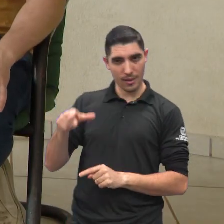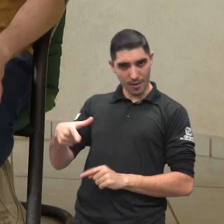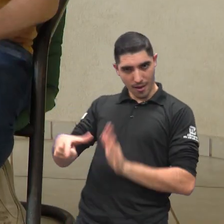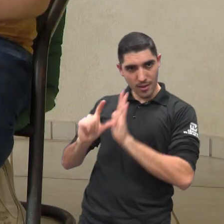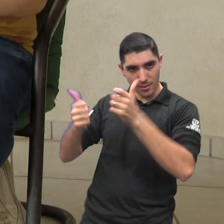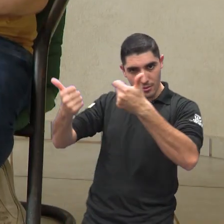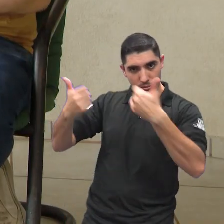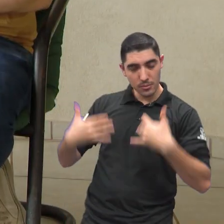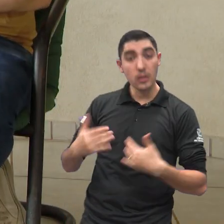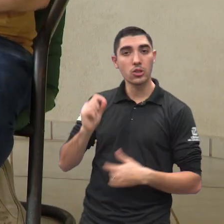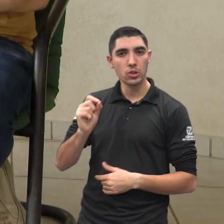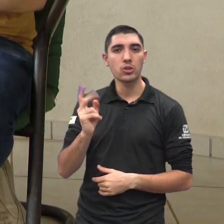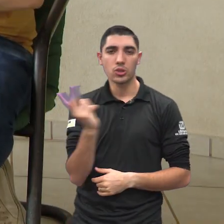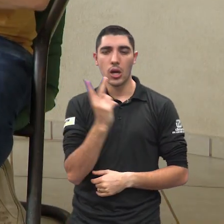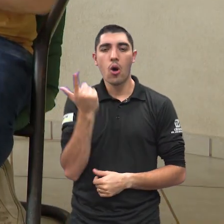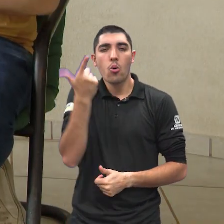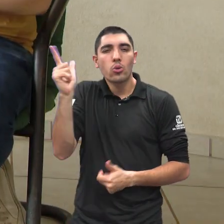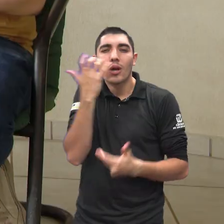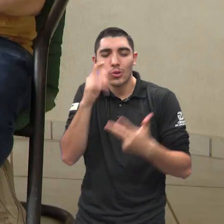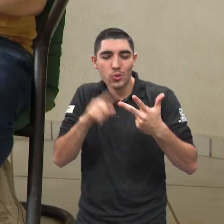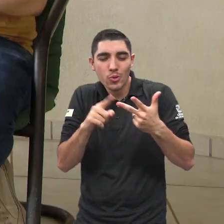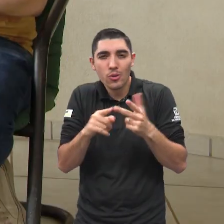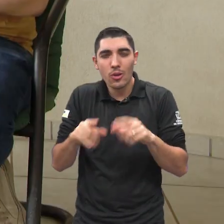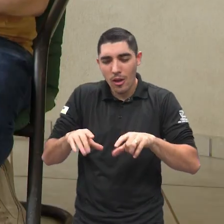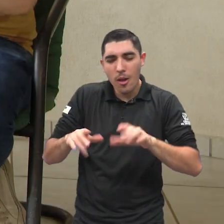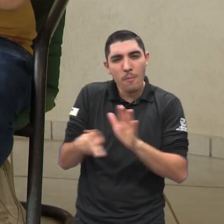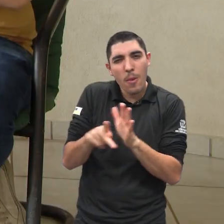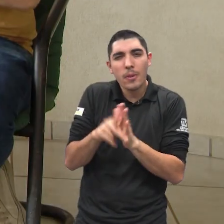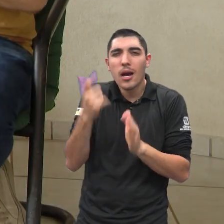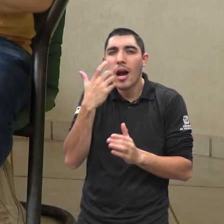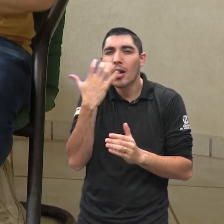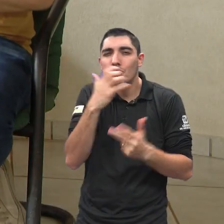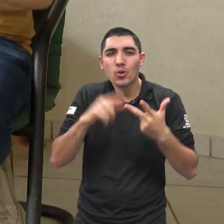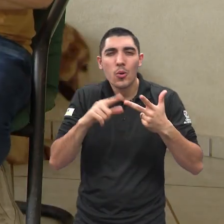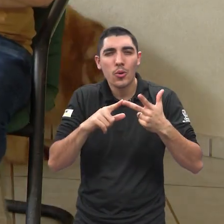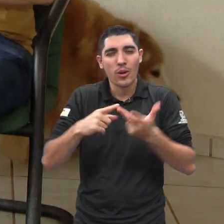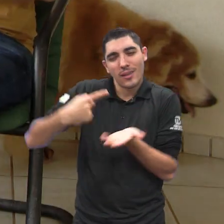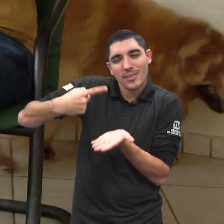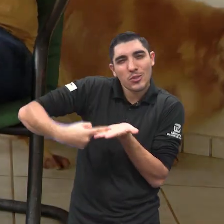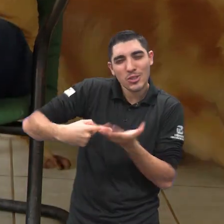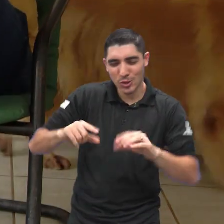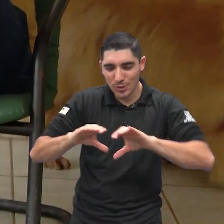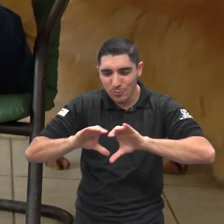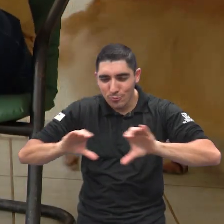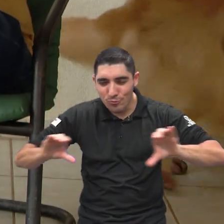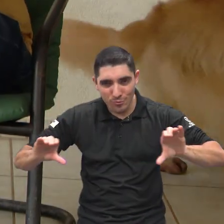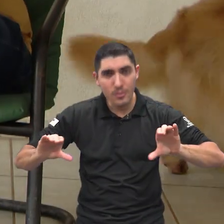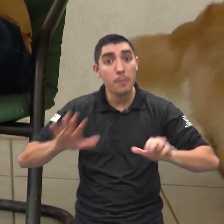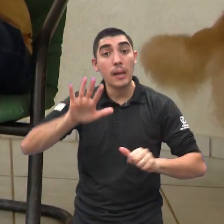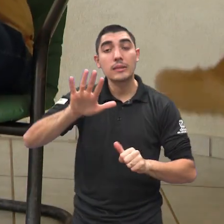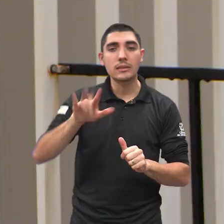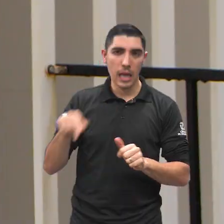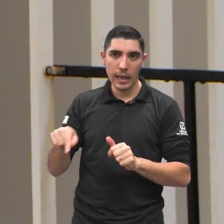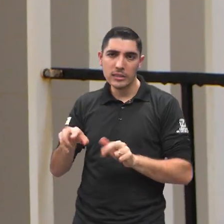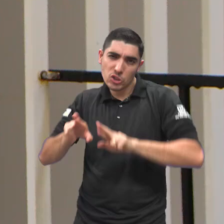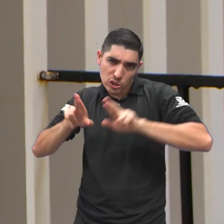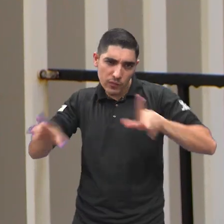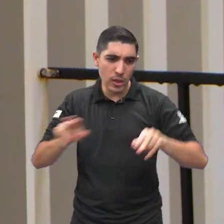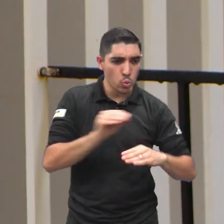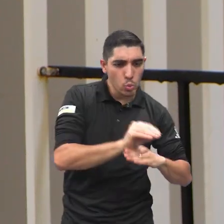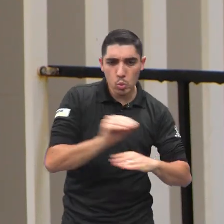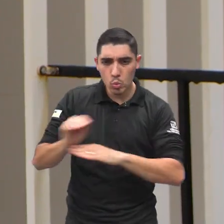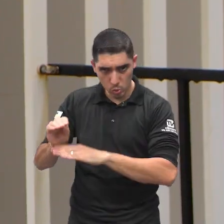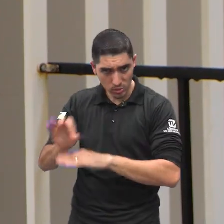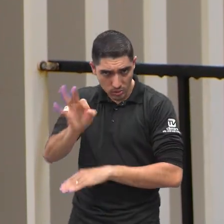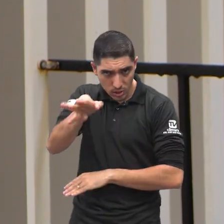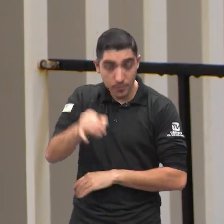me contando que vocês tiveram um bacezinho, que é o salsichinha pititico. Sim. Que é uma coisa pra cuidar. Sim. Agora, cachorrão grandão assim. Então, a gente